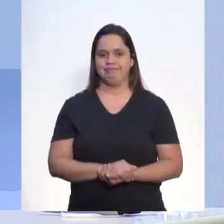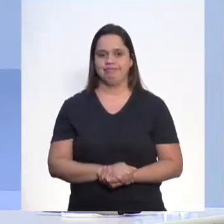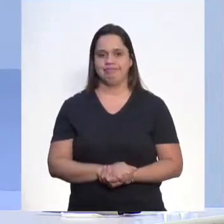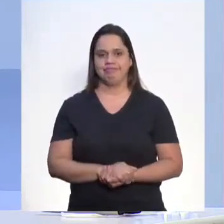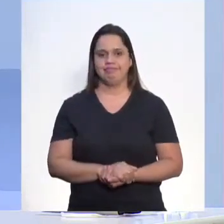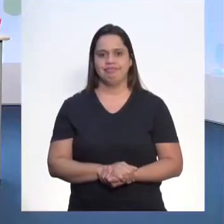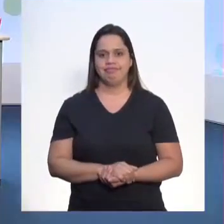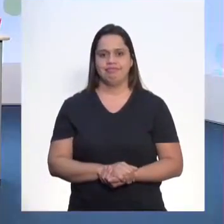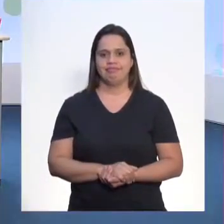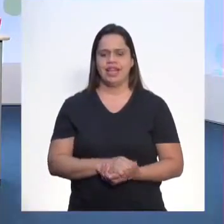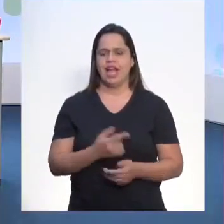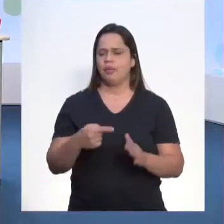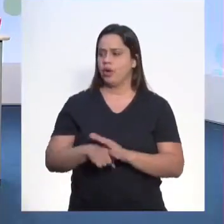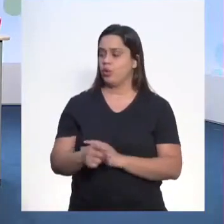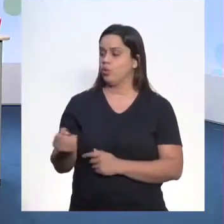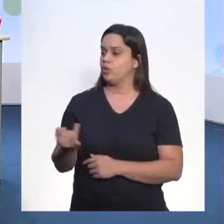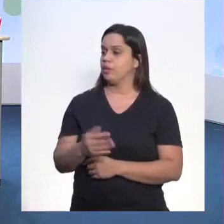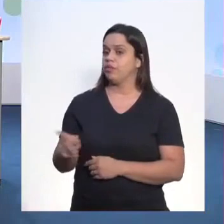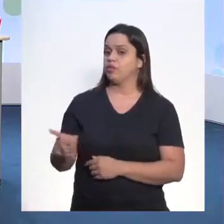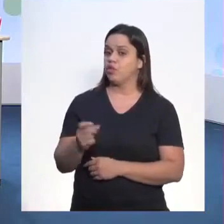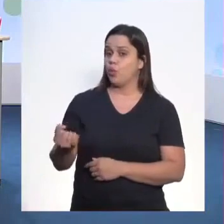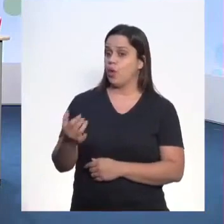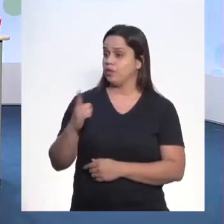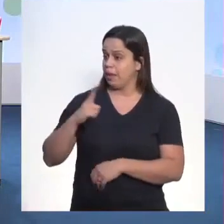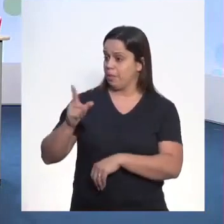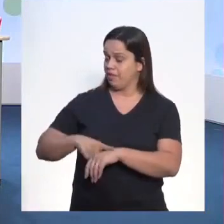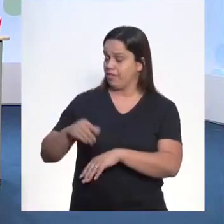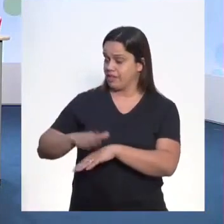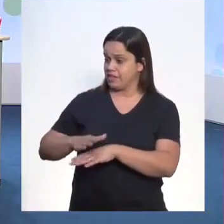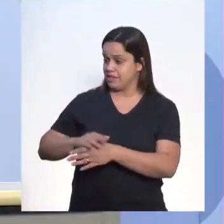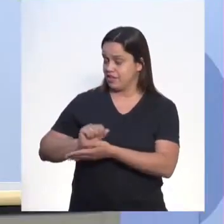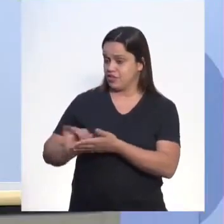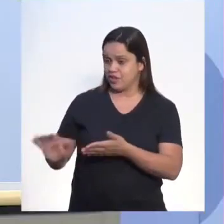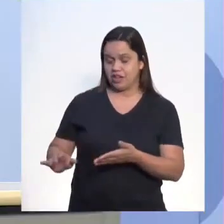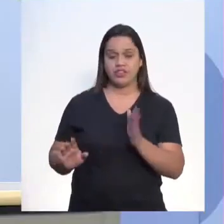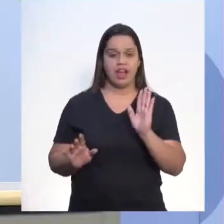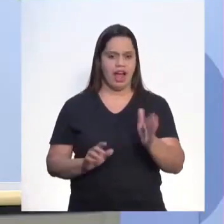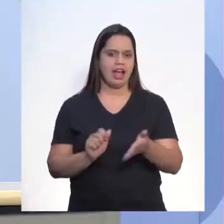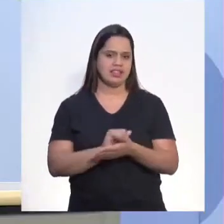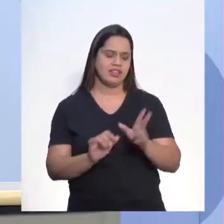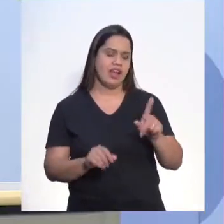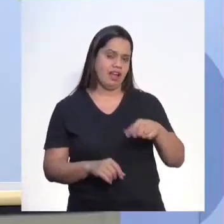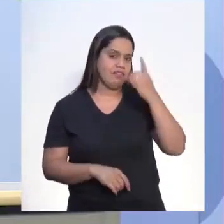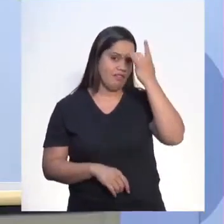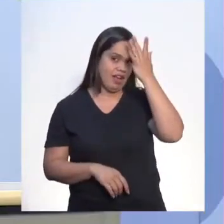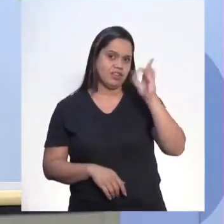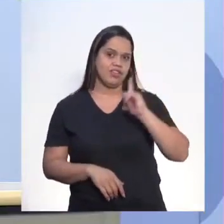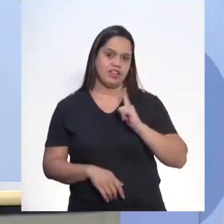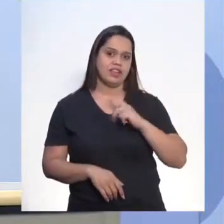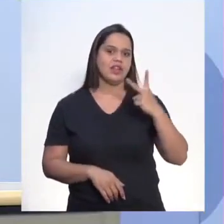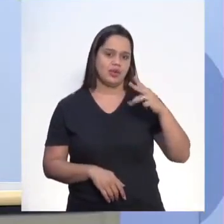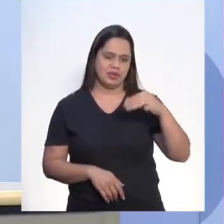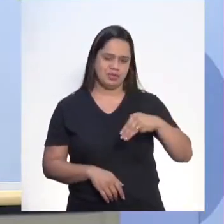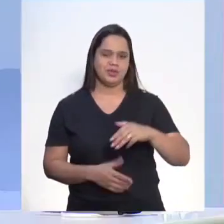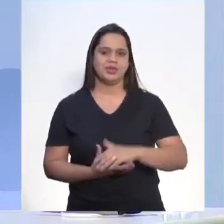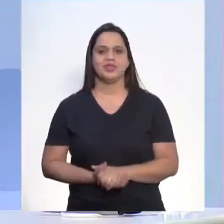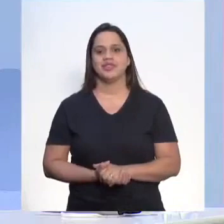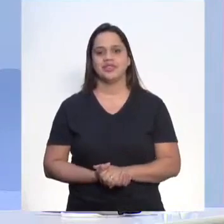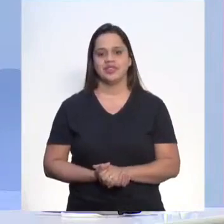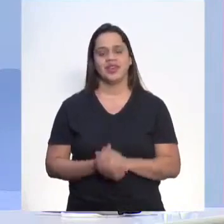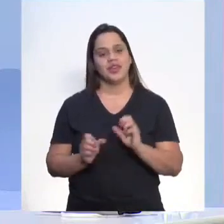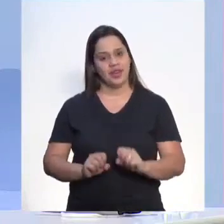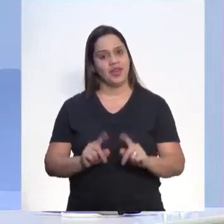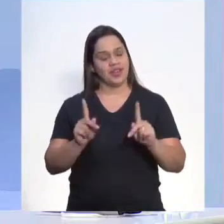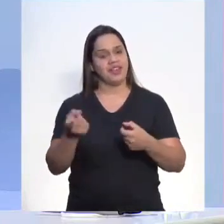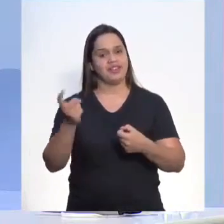Professora Roberta, quanto tempo eles vão ter para essa atividade 3? Professora Inês, essa aí é fácil também, então eles vão ter 2 minutos.